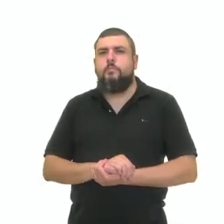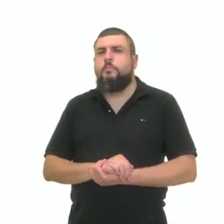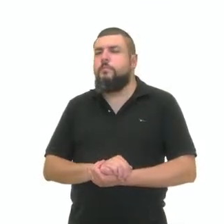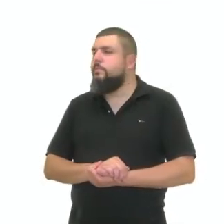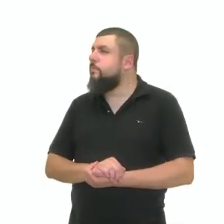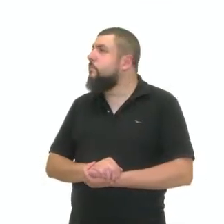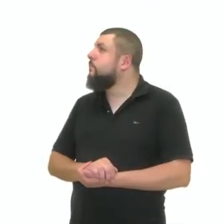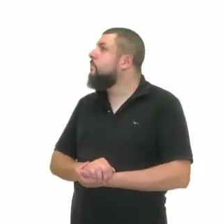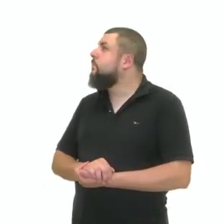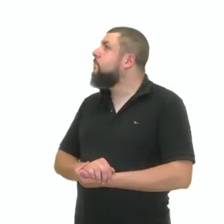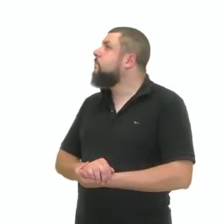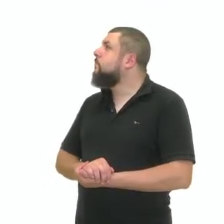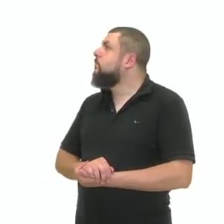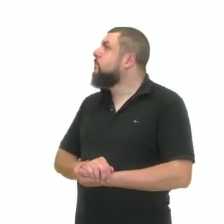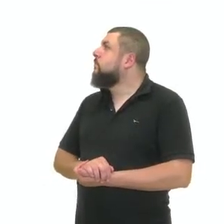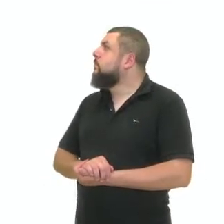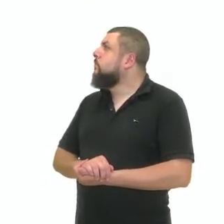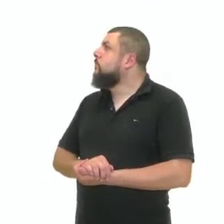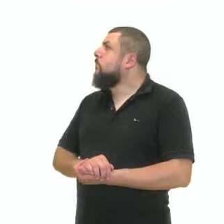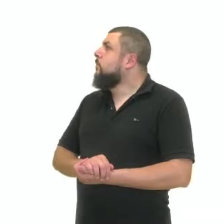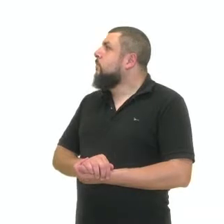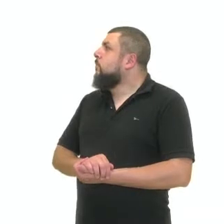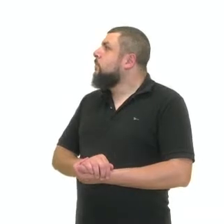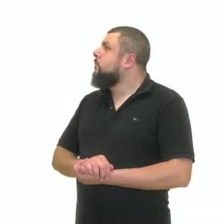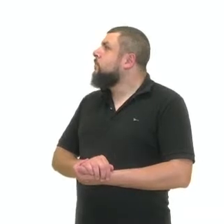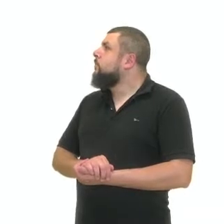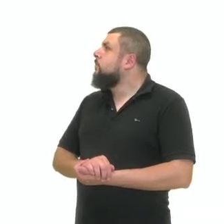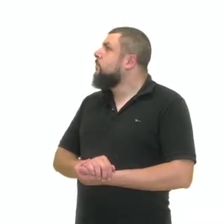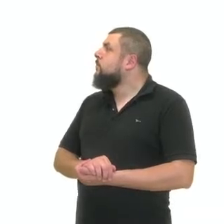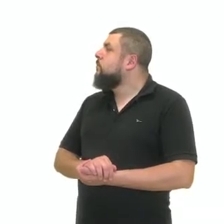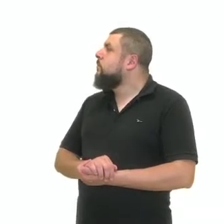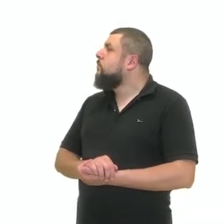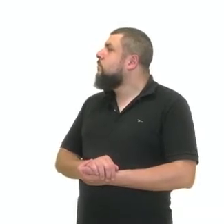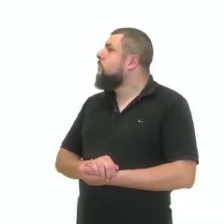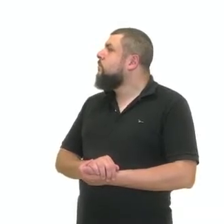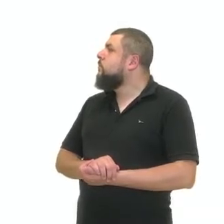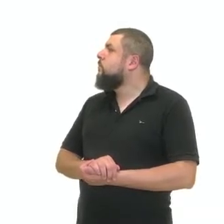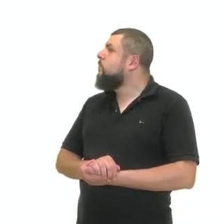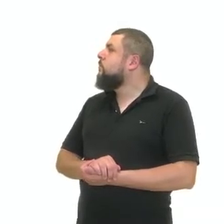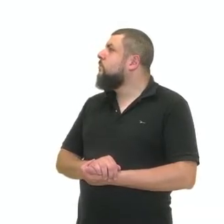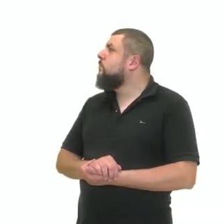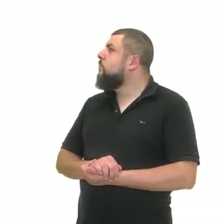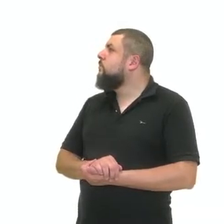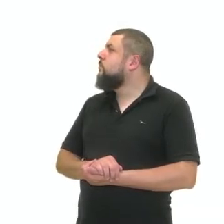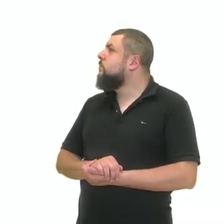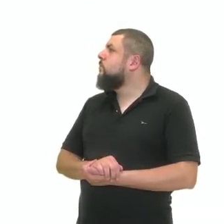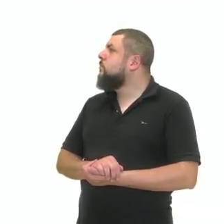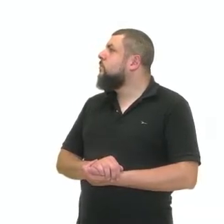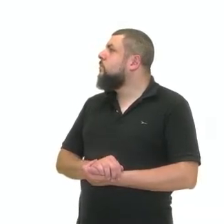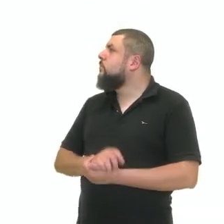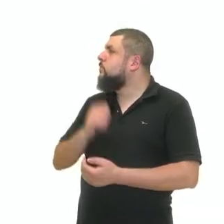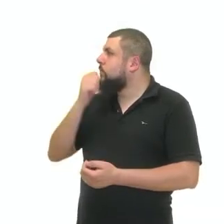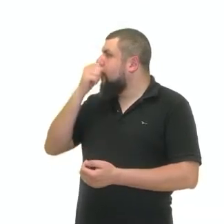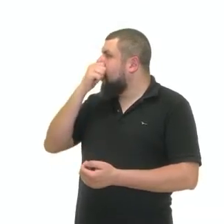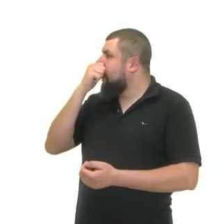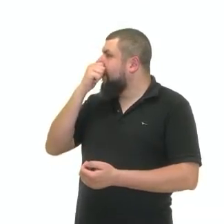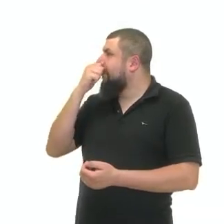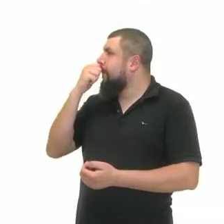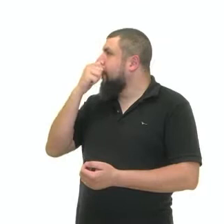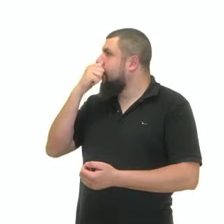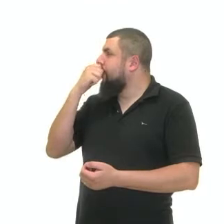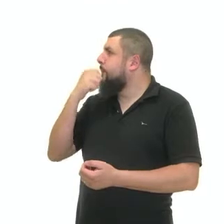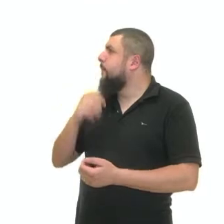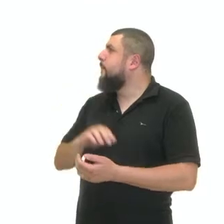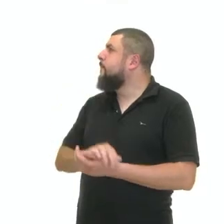Rainha Vitória, os franceses também tentaram ocupar o território, mas foram expulsos pelos ingleses em